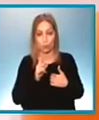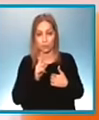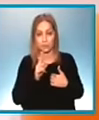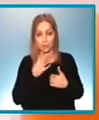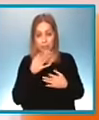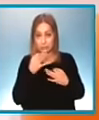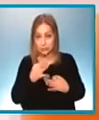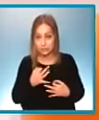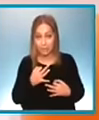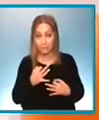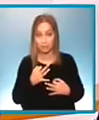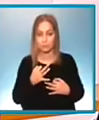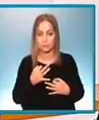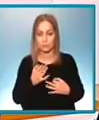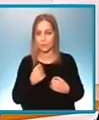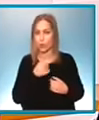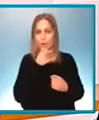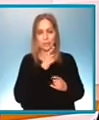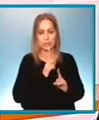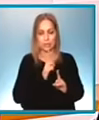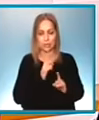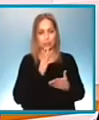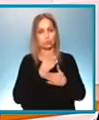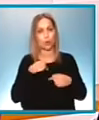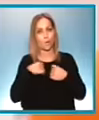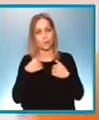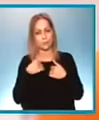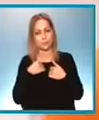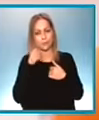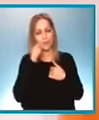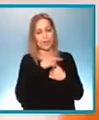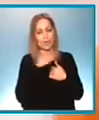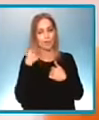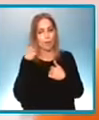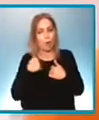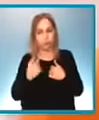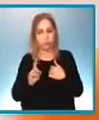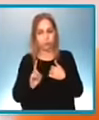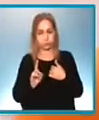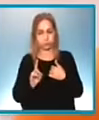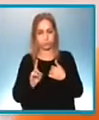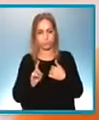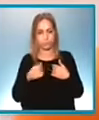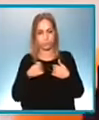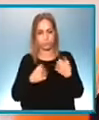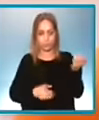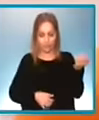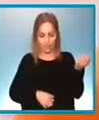coisa séria, isto não vou cantar só para mim, ninguém me vai ouvir. Foi assim mesmo. E eu com